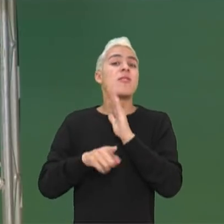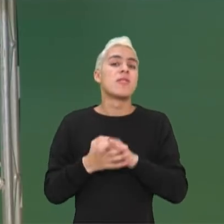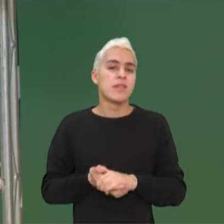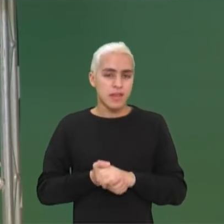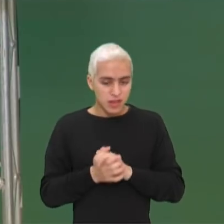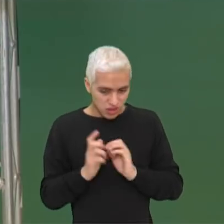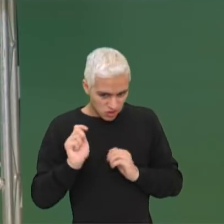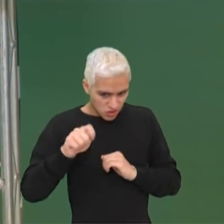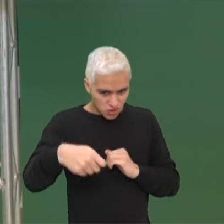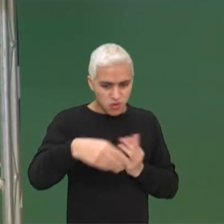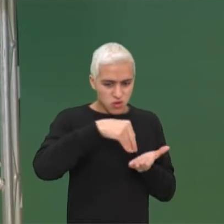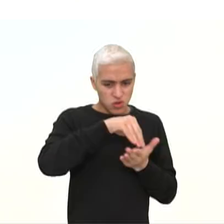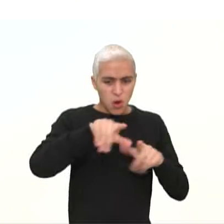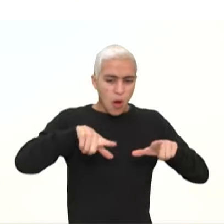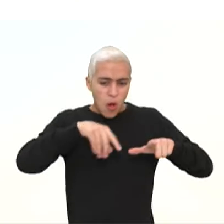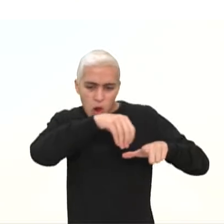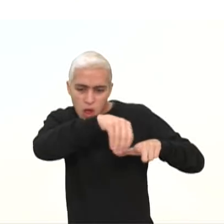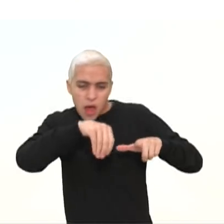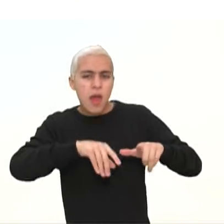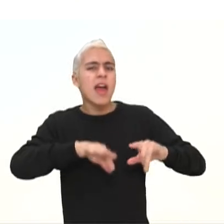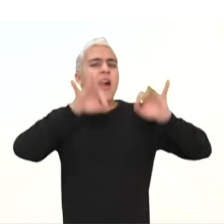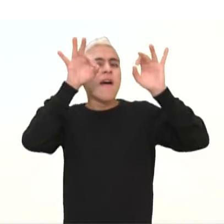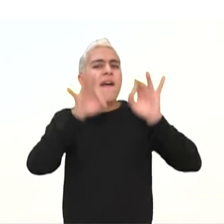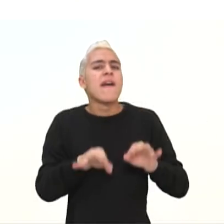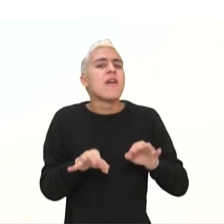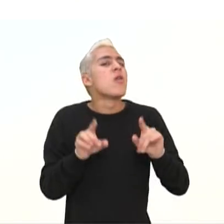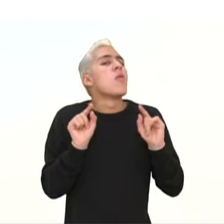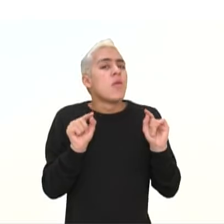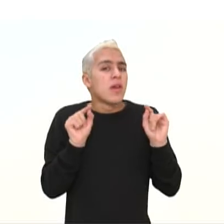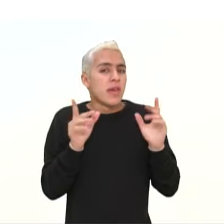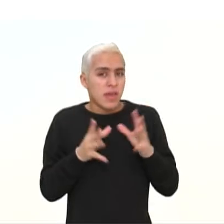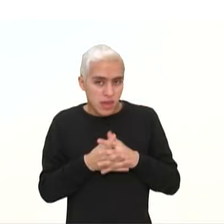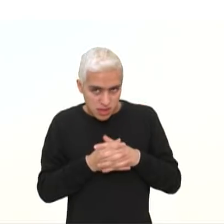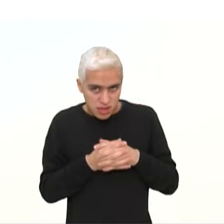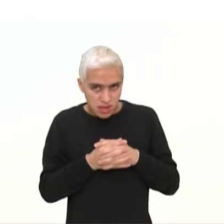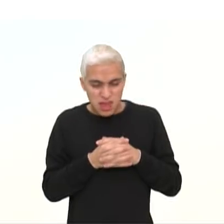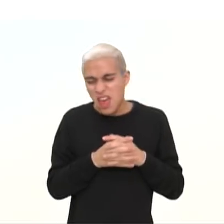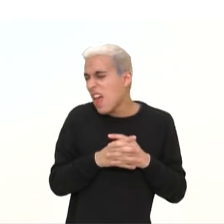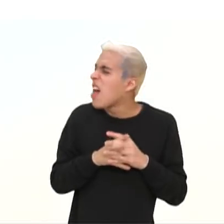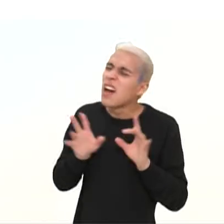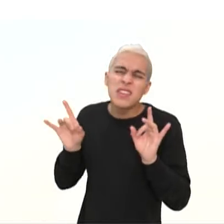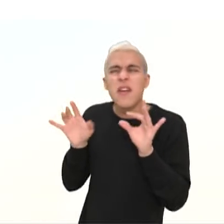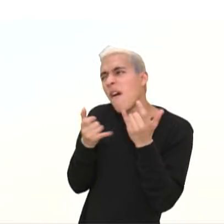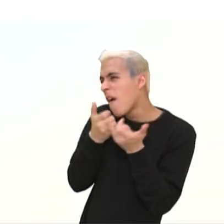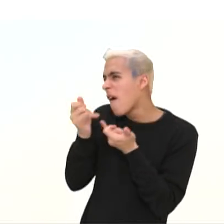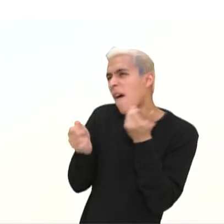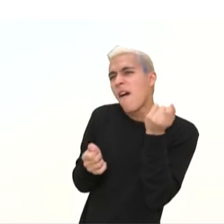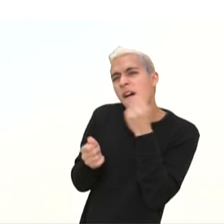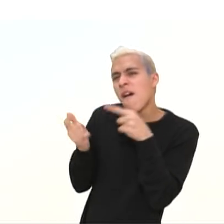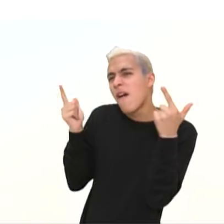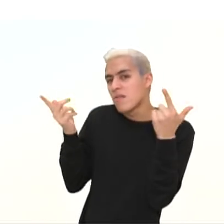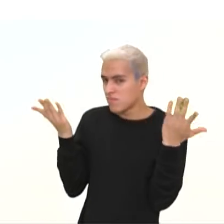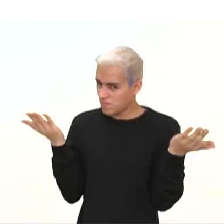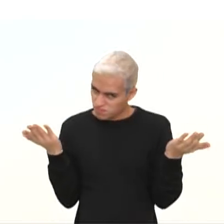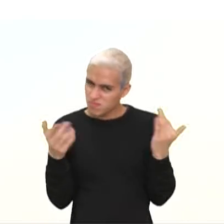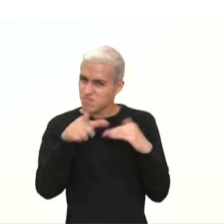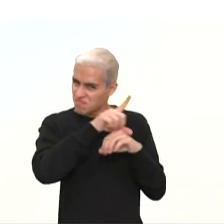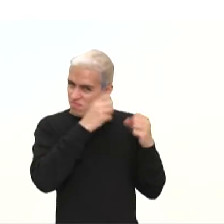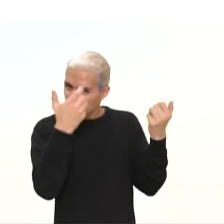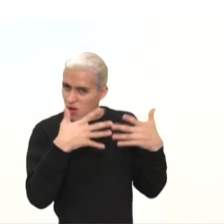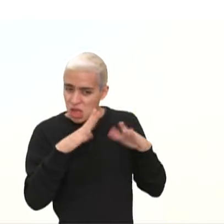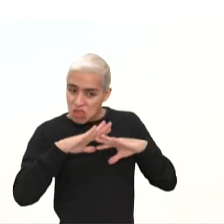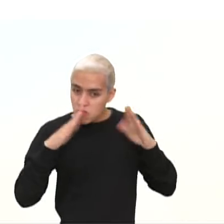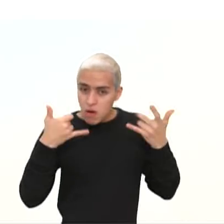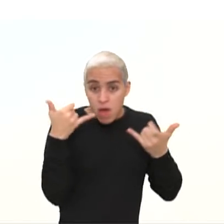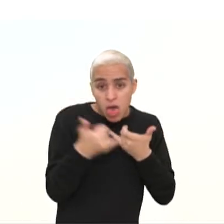Sobre os jogos de tabuleiro é correto afirmar que são apenas uma diversão? Os jogos, a gente já falou sobre isso. É apenas lazer,